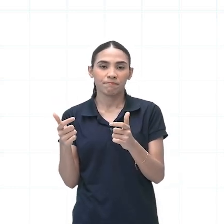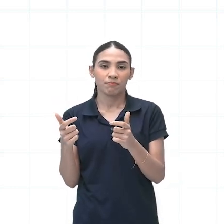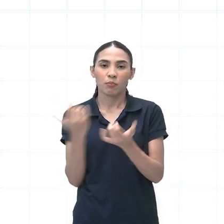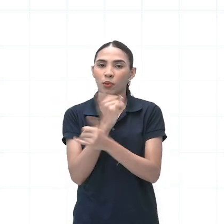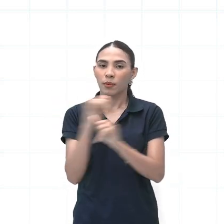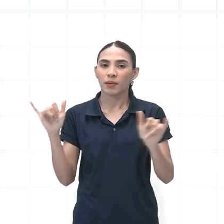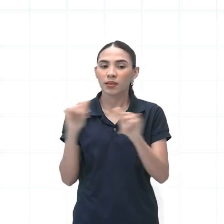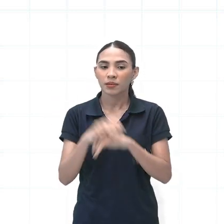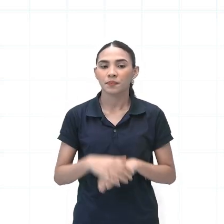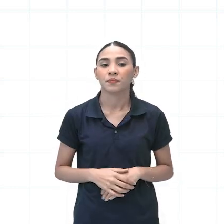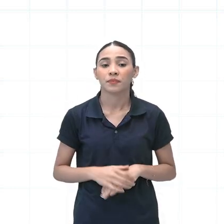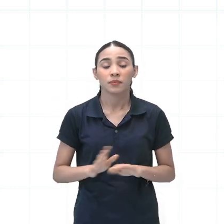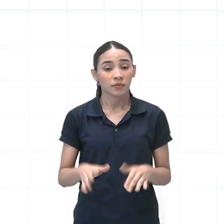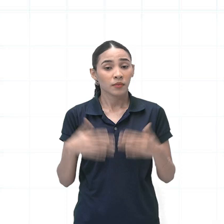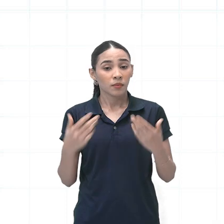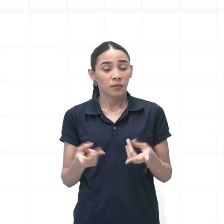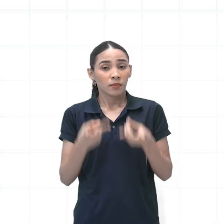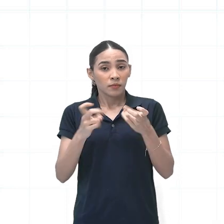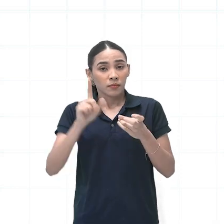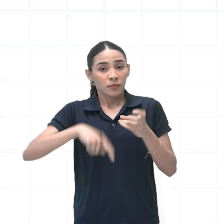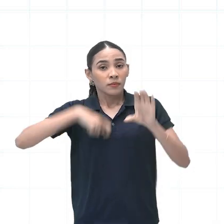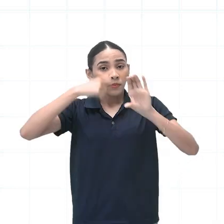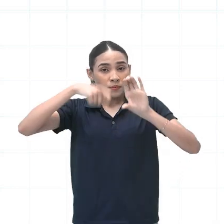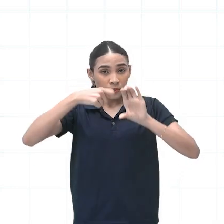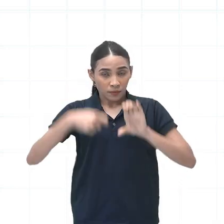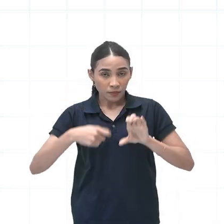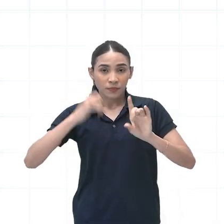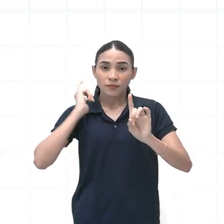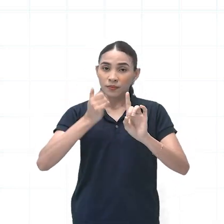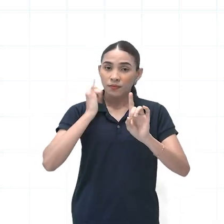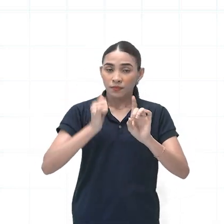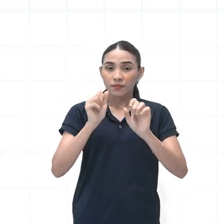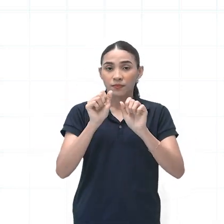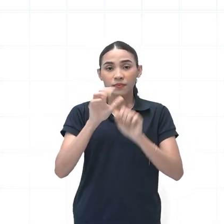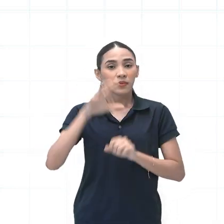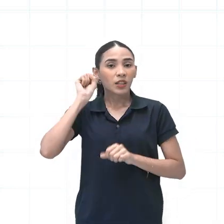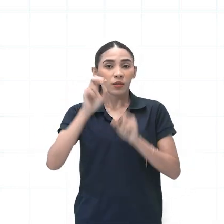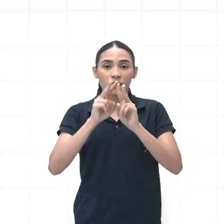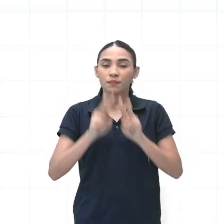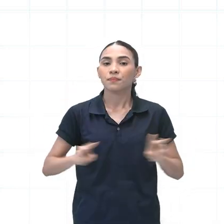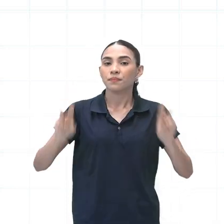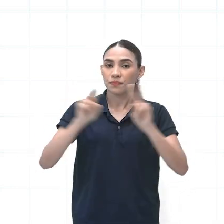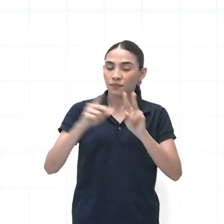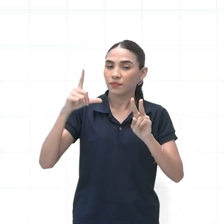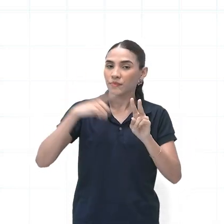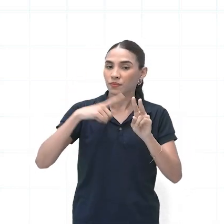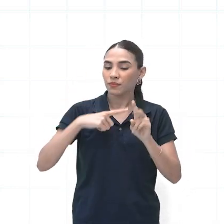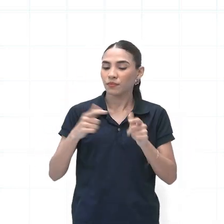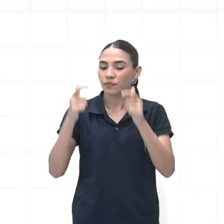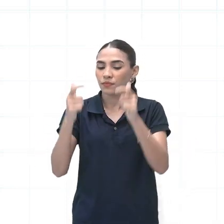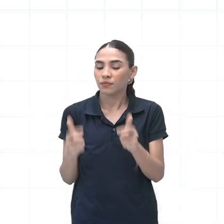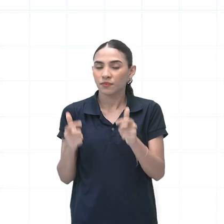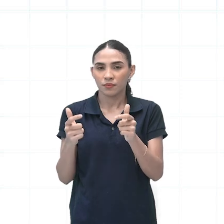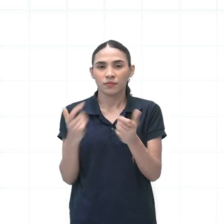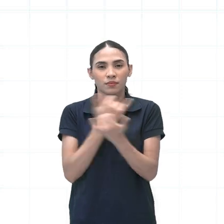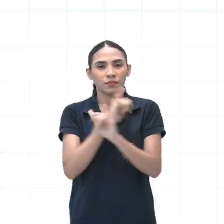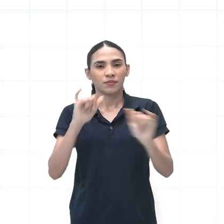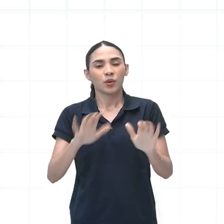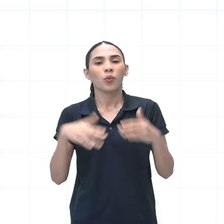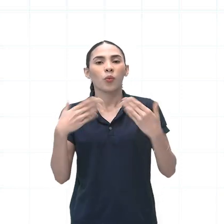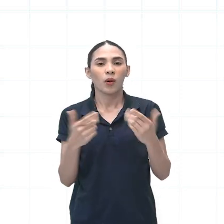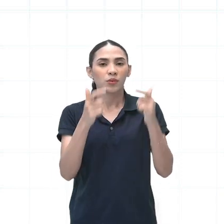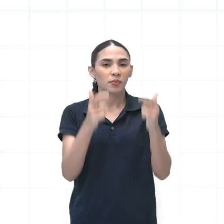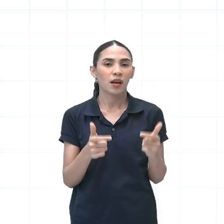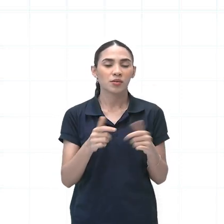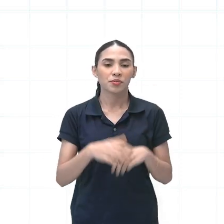dessa propaganda. Observem que a propaganda é um vídeo, uma pequena narrativa audiovisual, e ela tem um espaço de circulação. Que espaço é